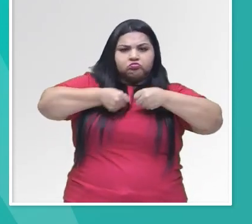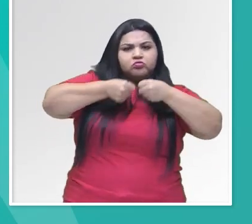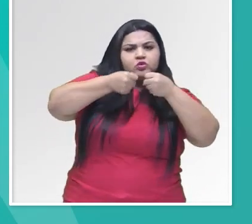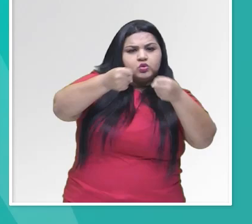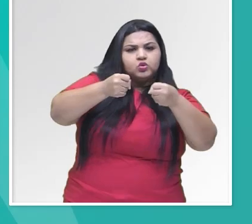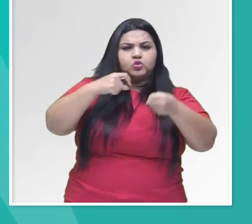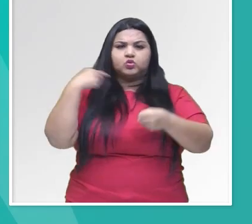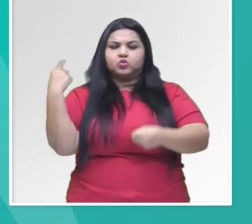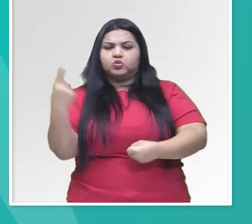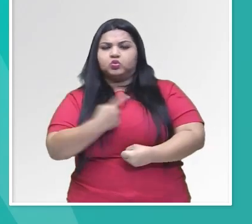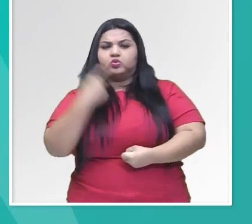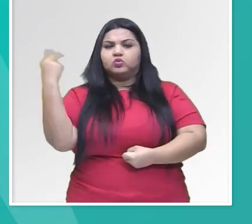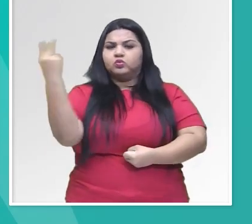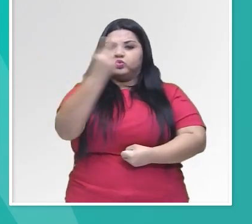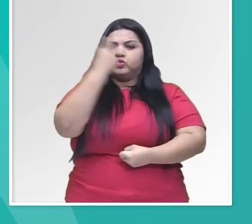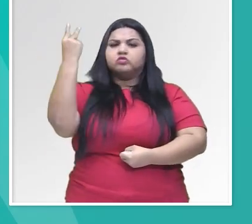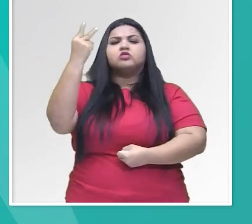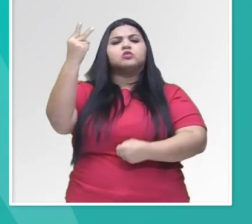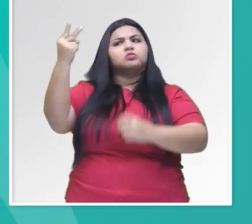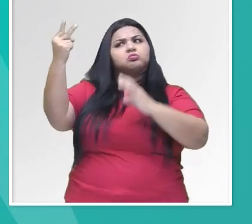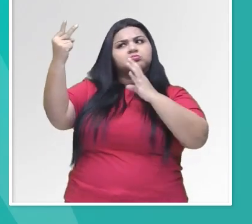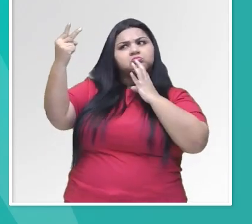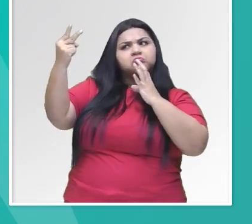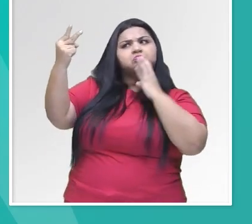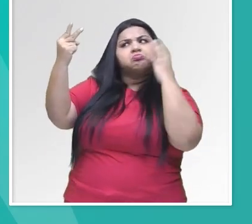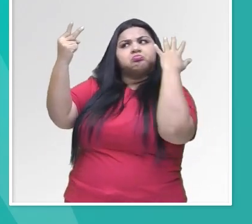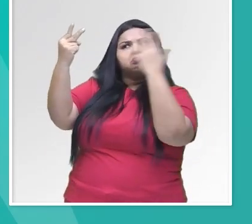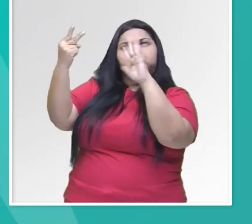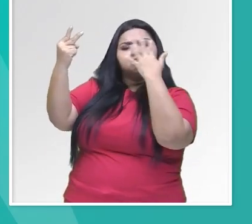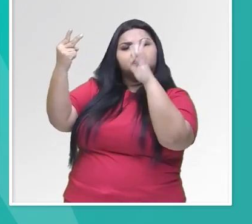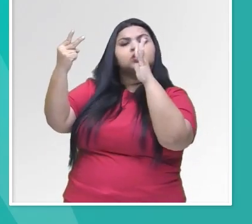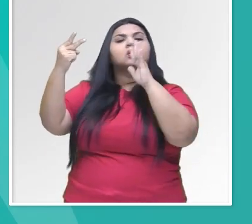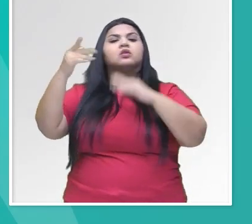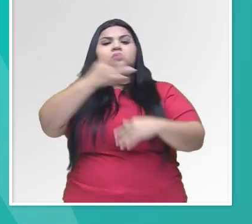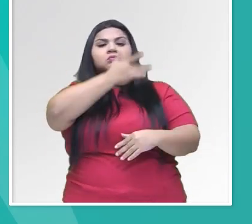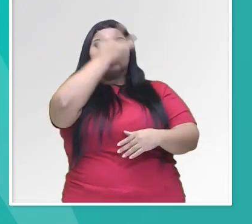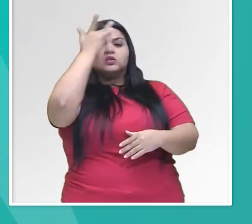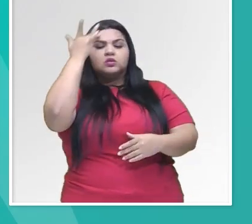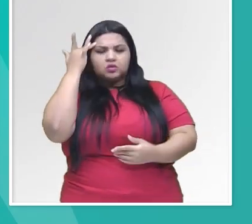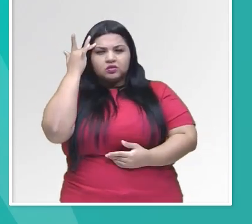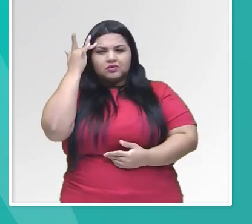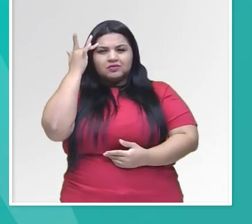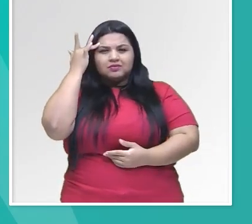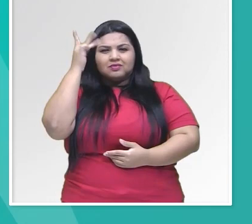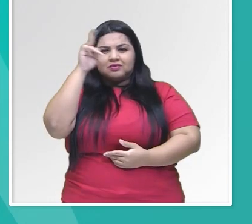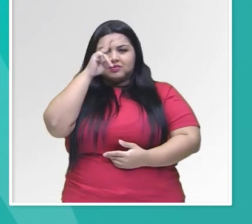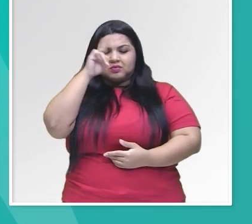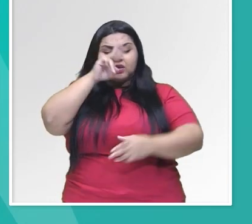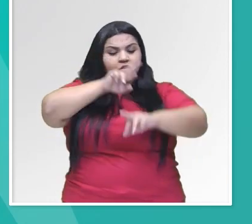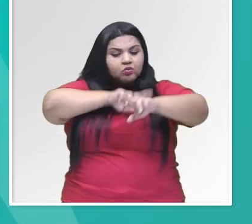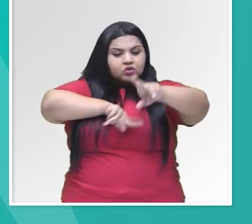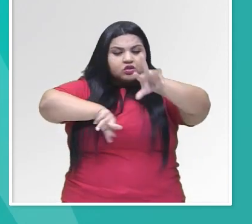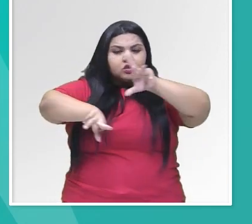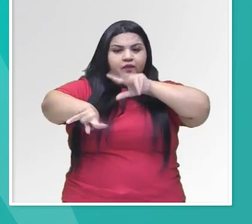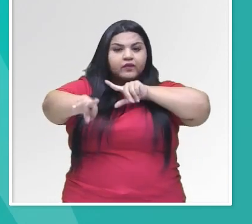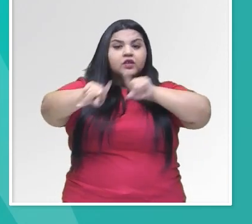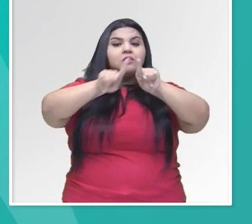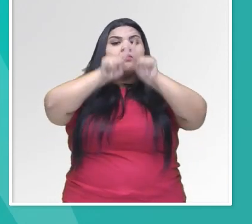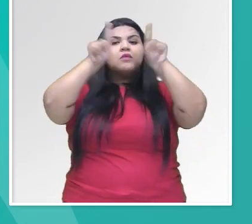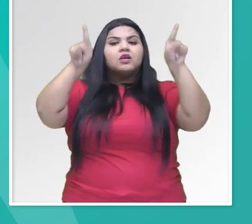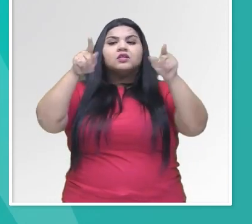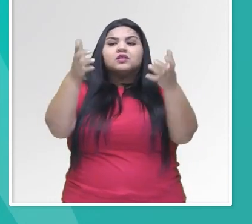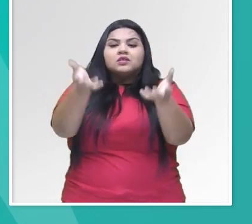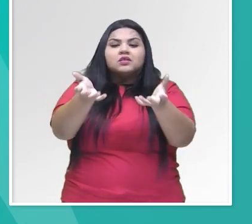nossos valores sejam reconhecidos. As pessoas, acabei de dizer para vocês que são diferentes, mas elas